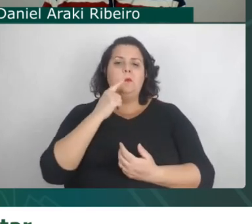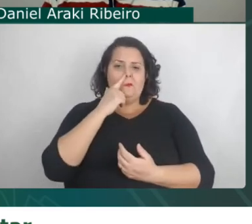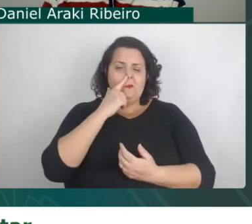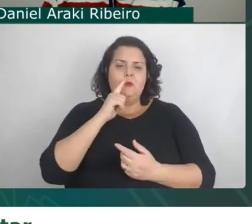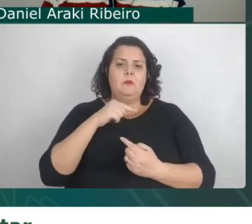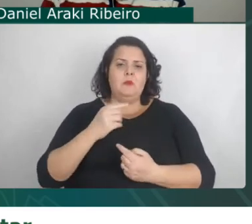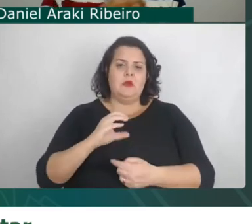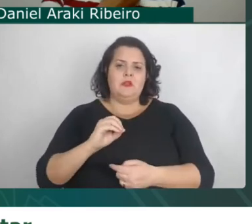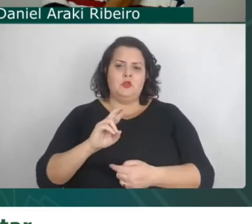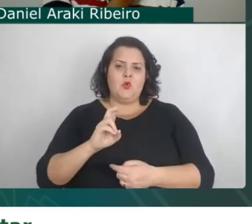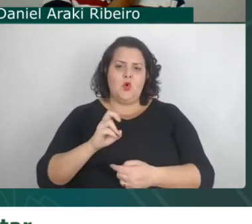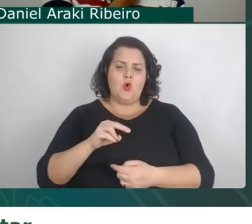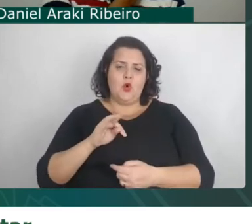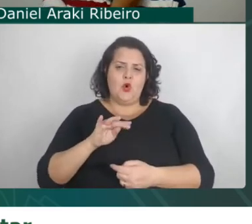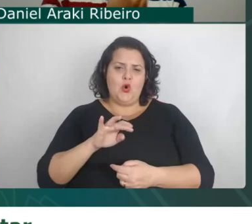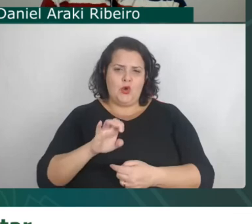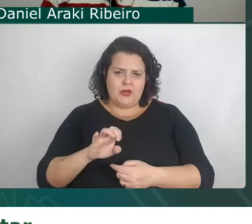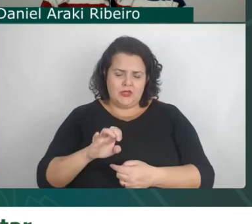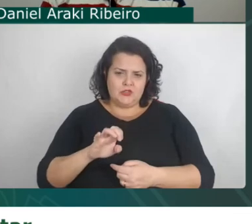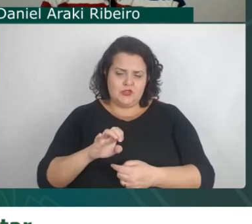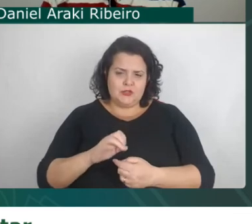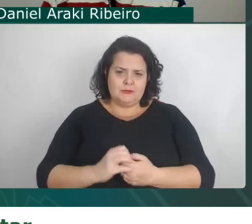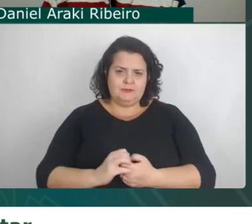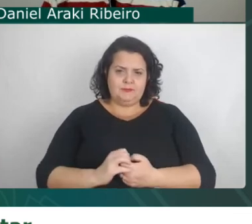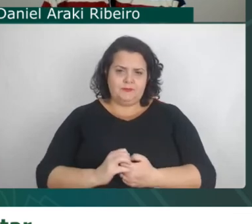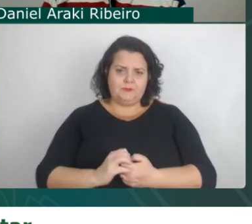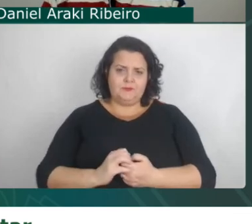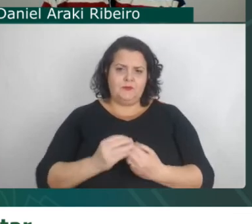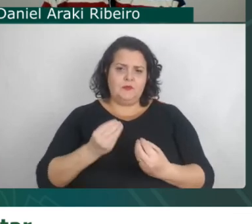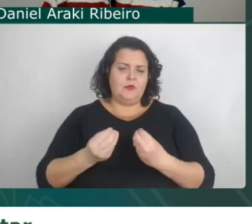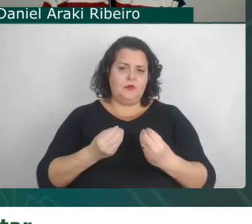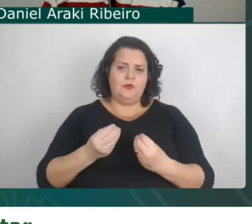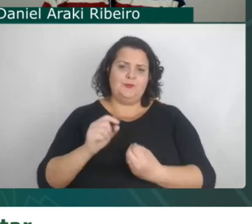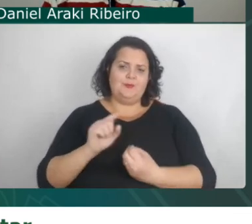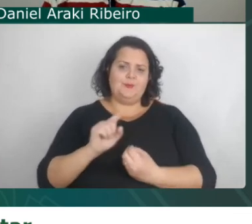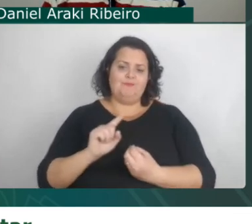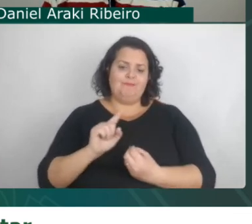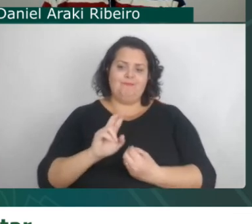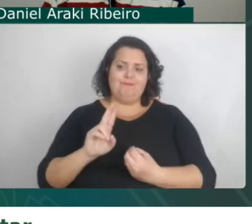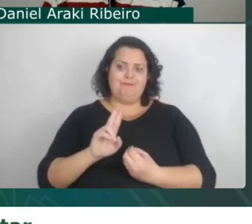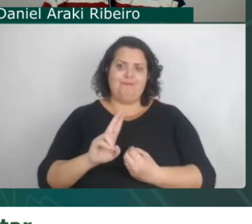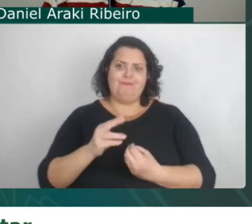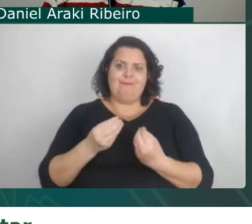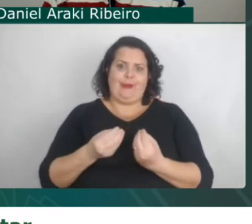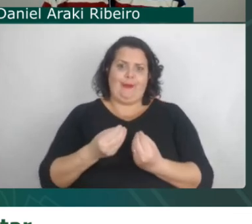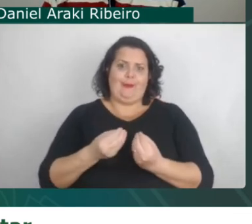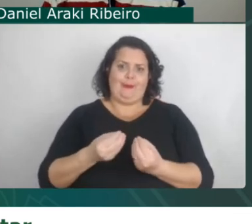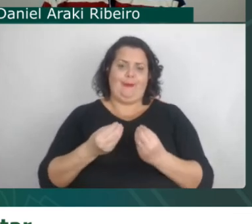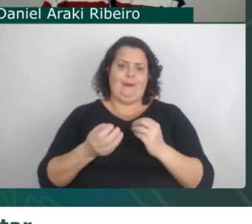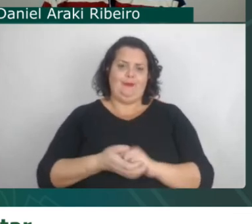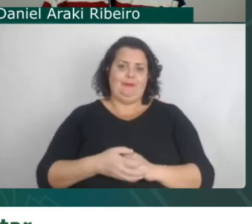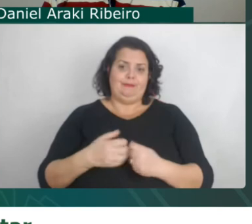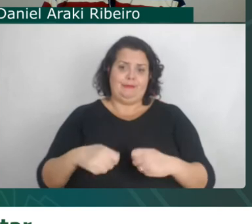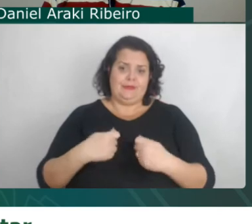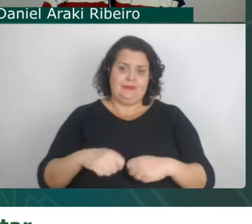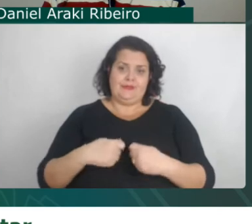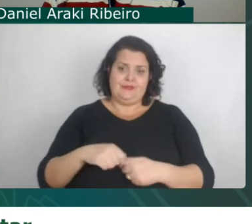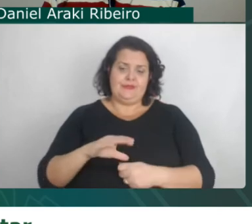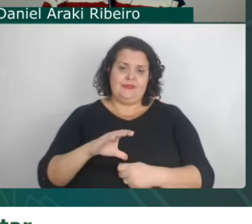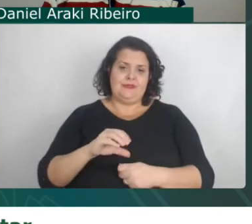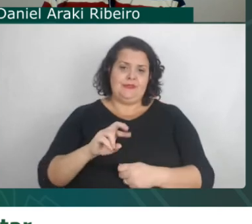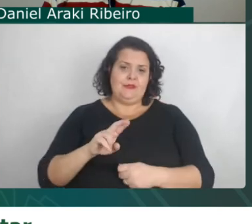assim como dos praguicidas. Como não utilizá-los? Eles precisam ser utilizados, não é?